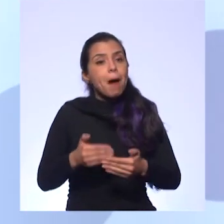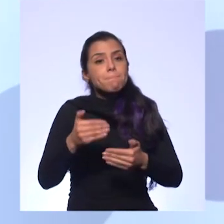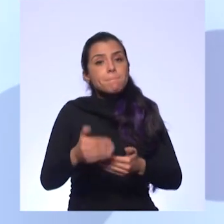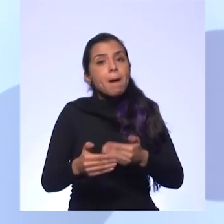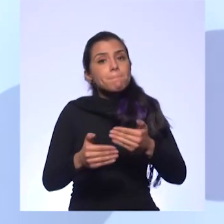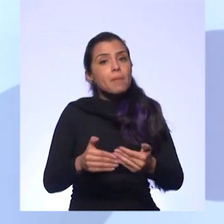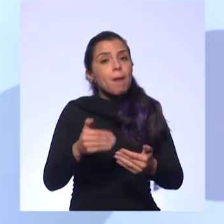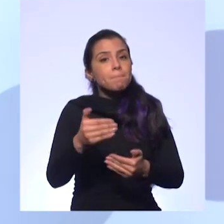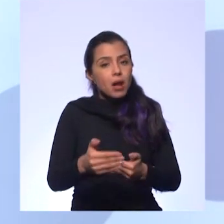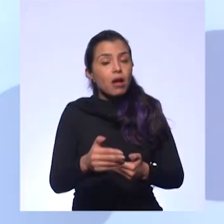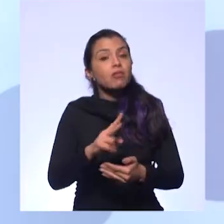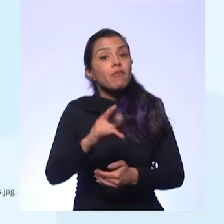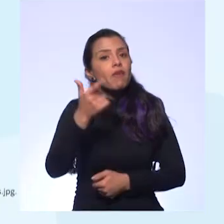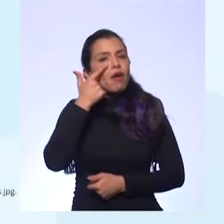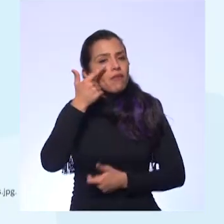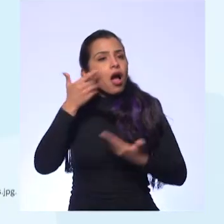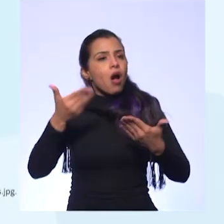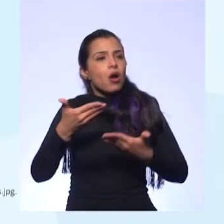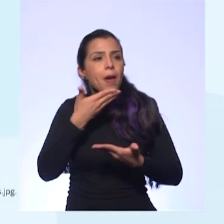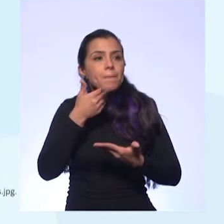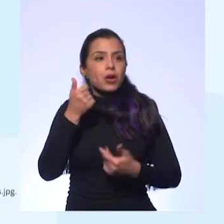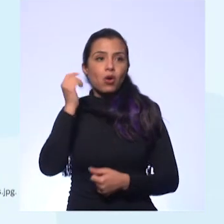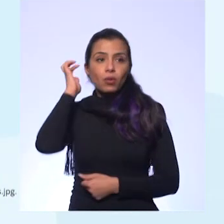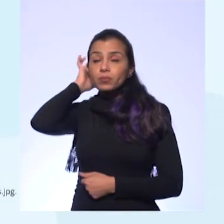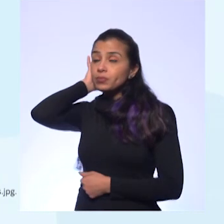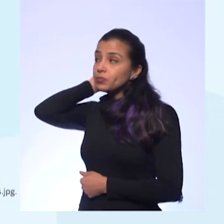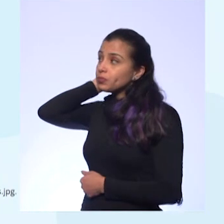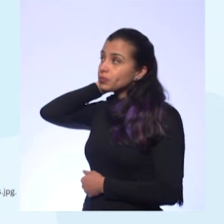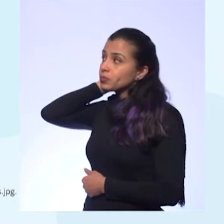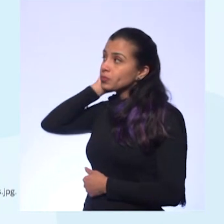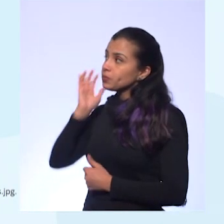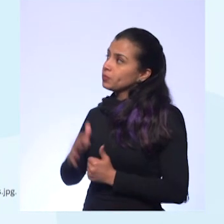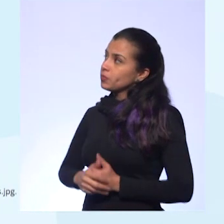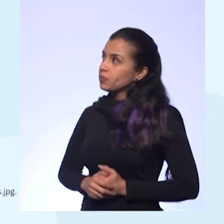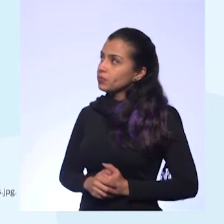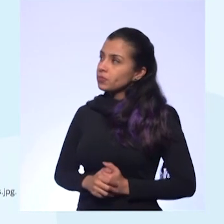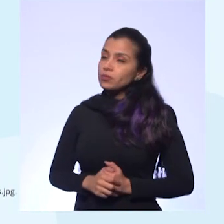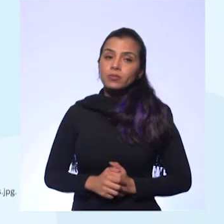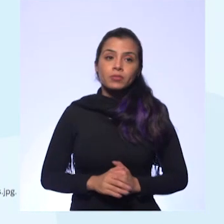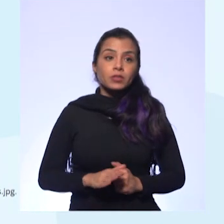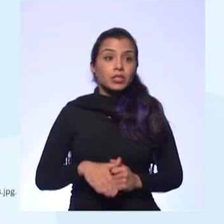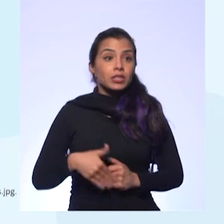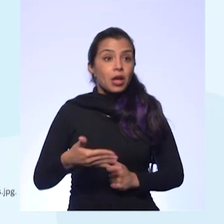Então, vamos dar uma olhadinha aí na tela, né? Depois de um determinado momento, essa lei dos